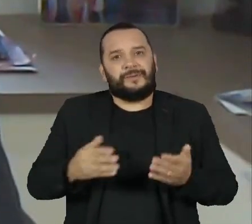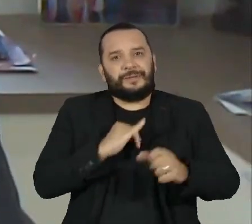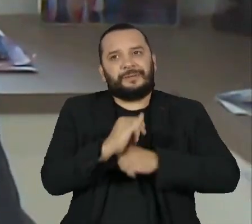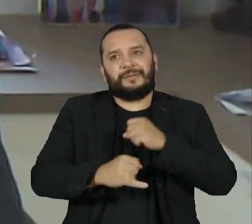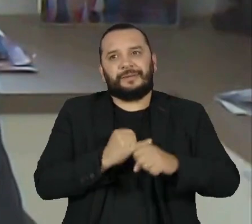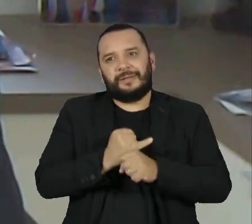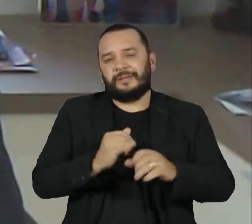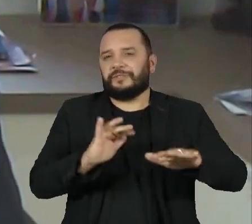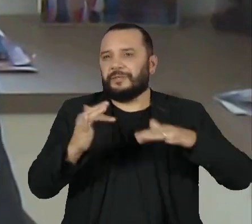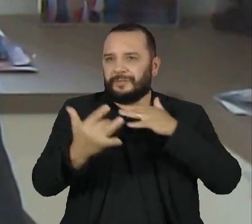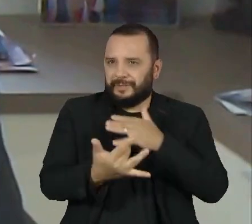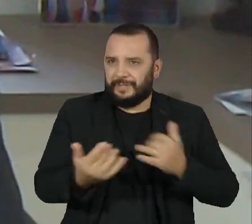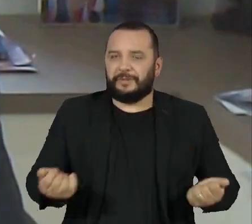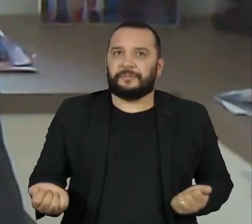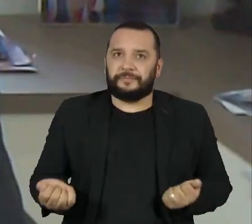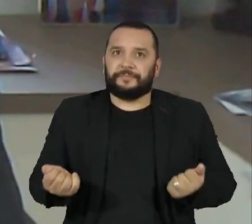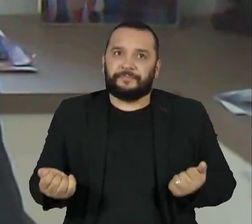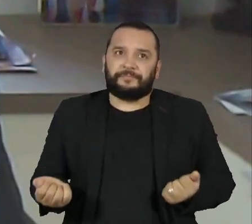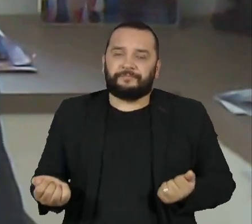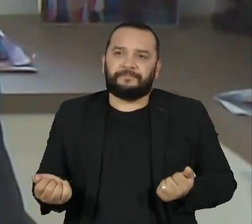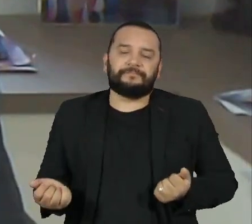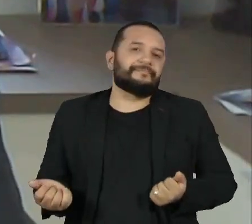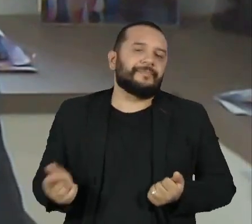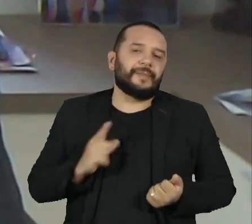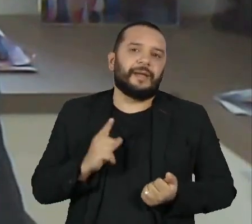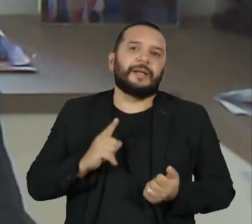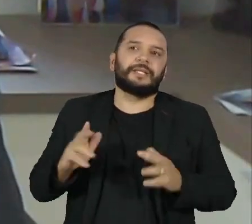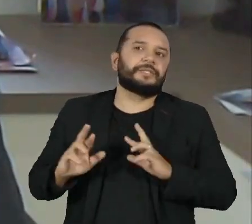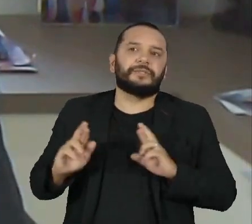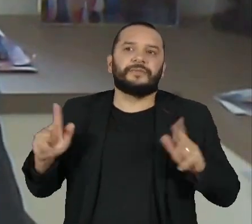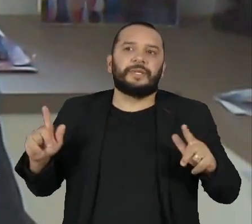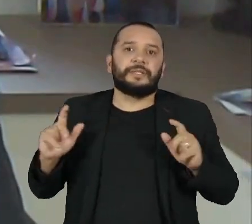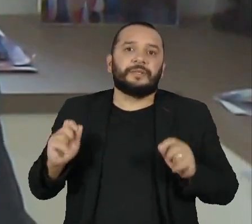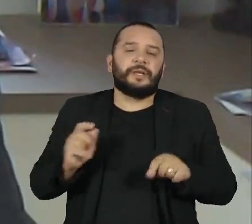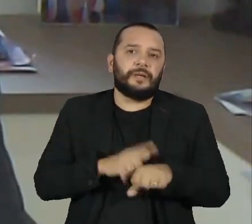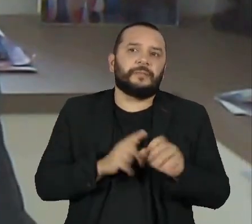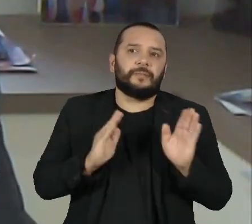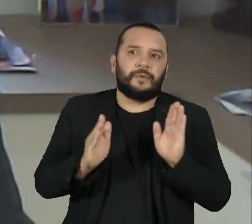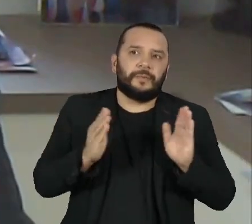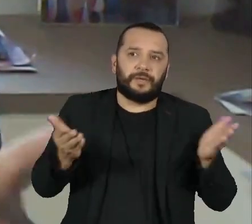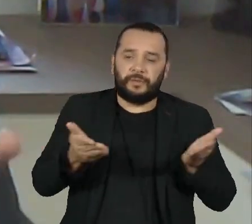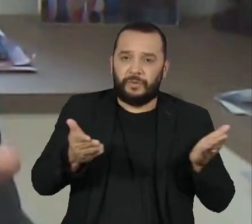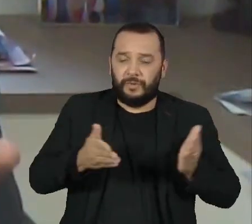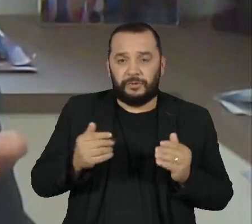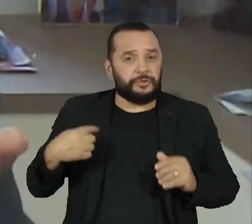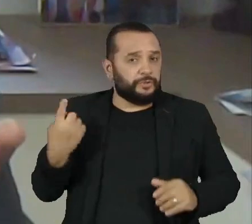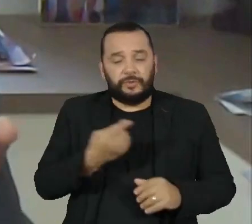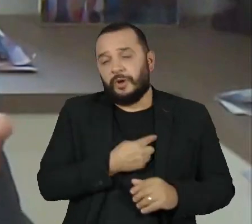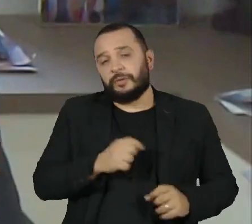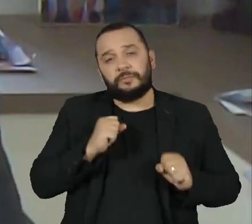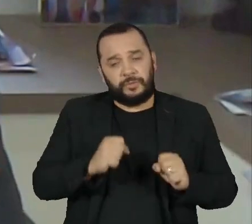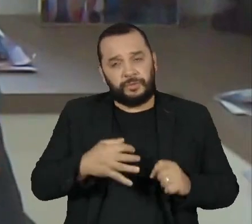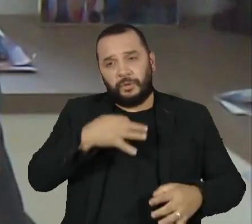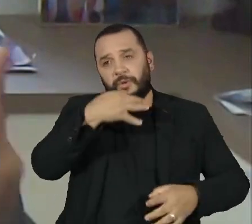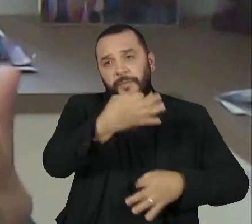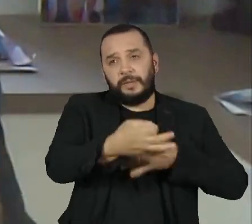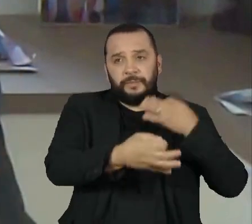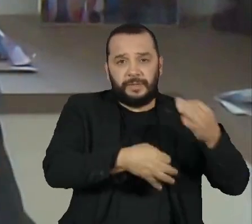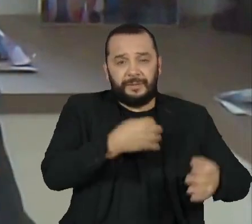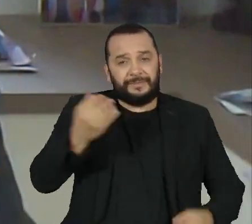e as mídias sociais. Com a diferença de que, nesse momento atual, os protagonistas somos todos nós. Quer dizer,